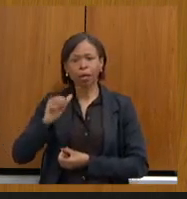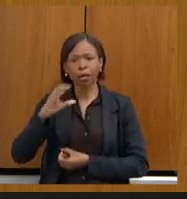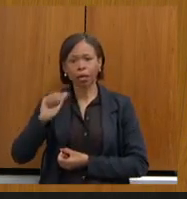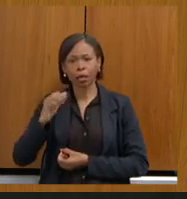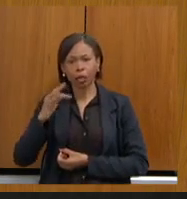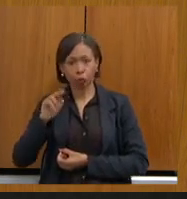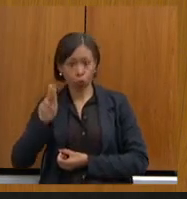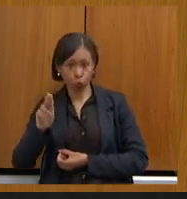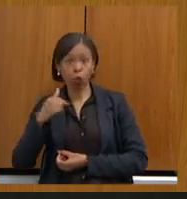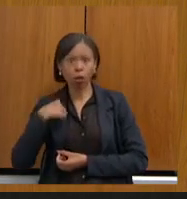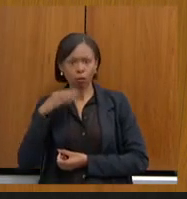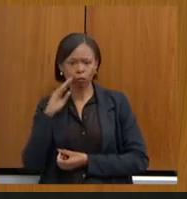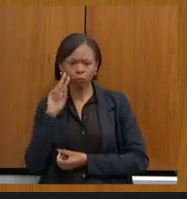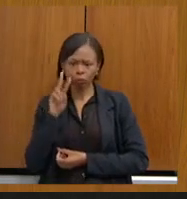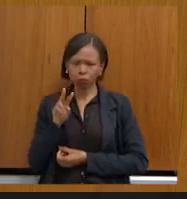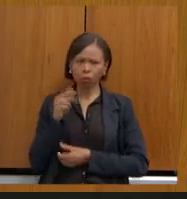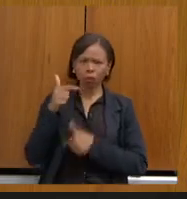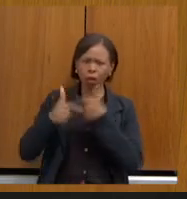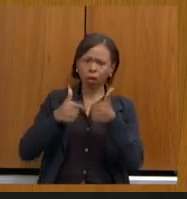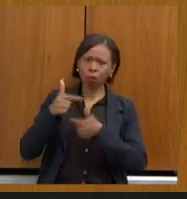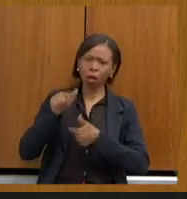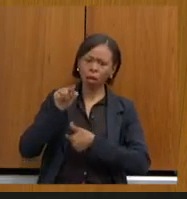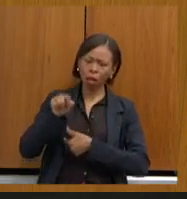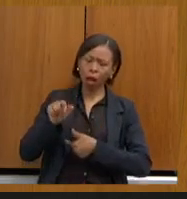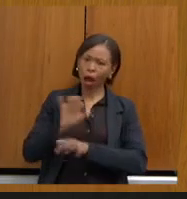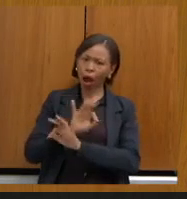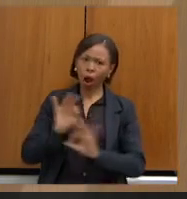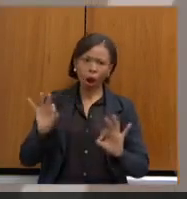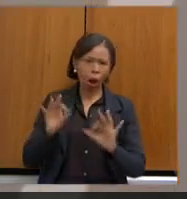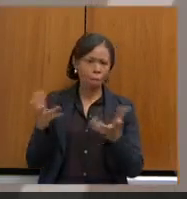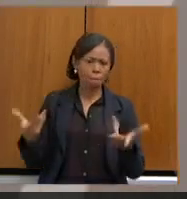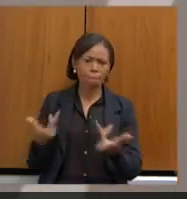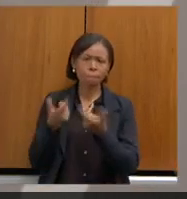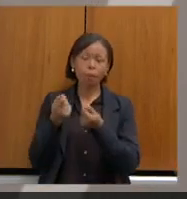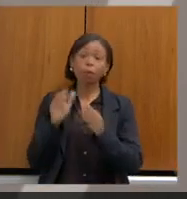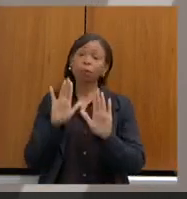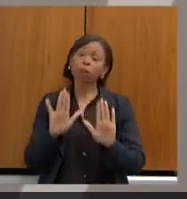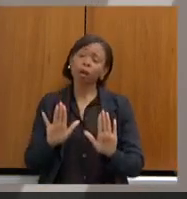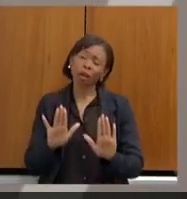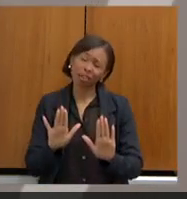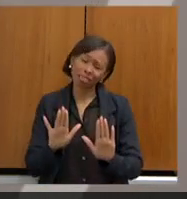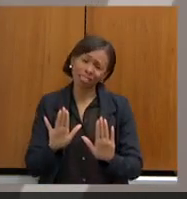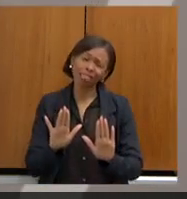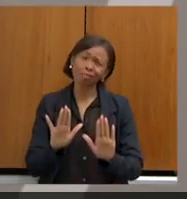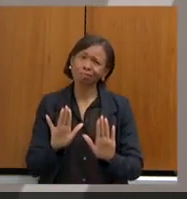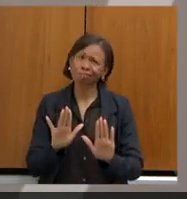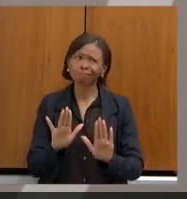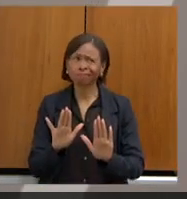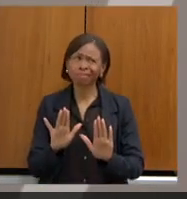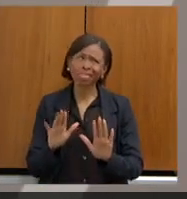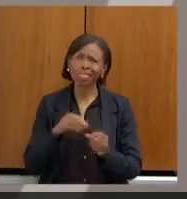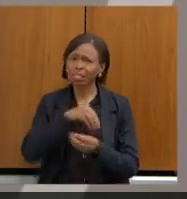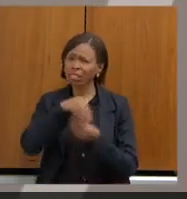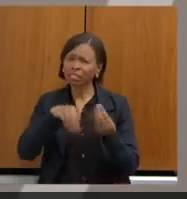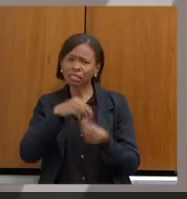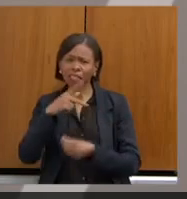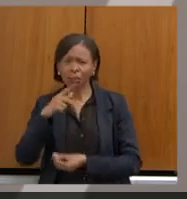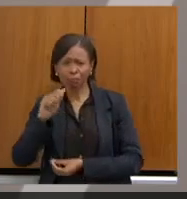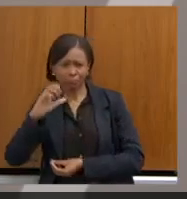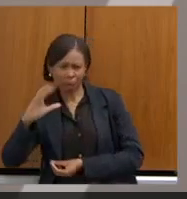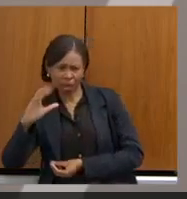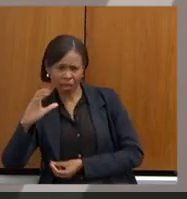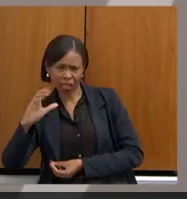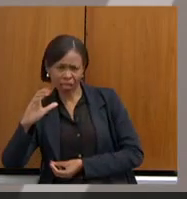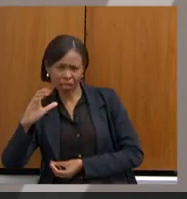fiquei impressionado com o trabalho está sendo feito lá mas eu quero deixar bem claro que eu acho que não dá para poder é misturar ataque